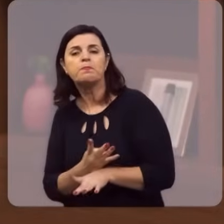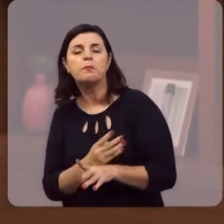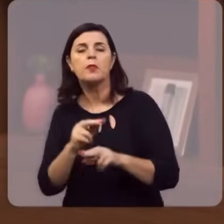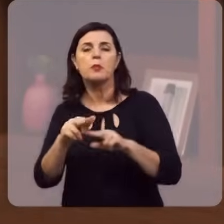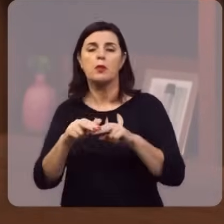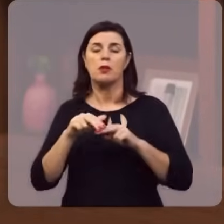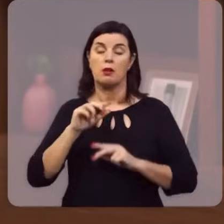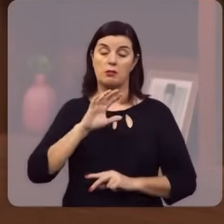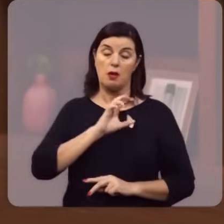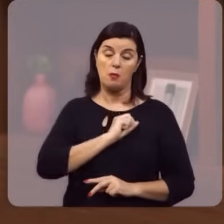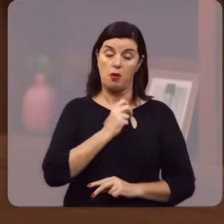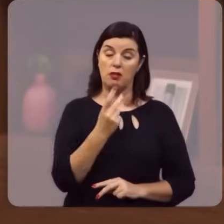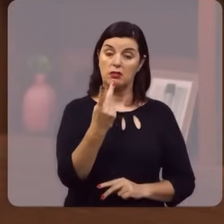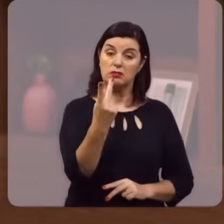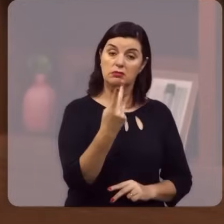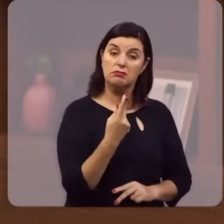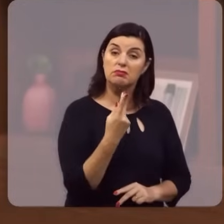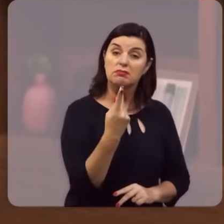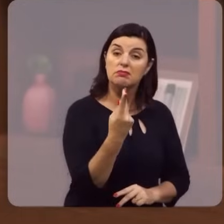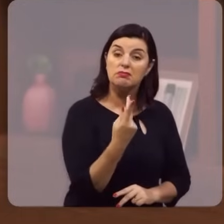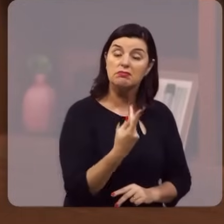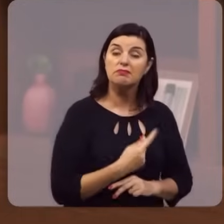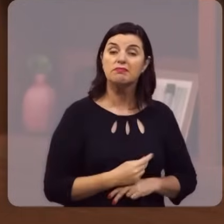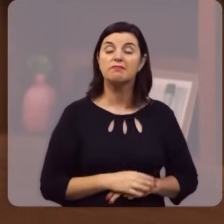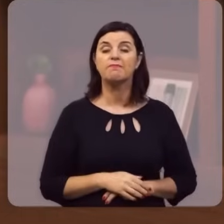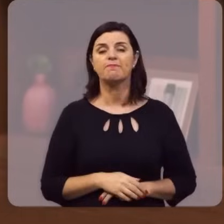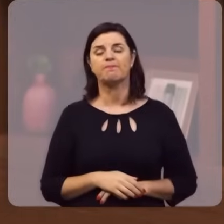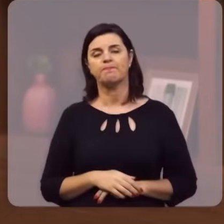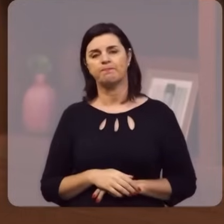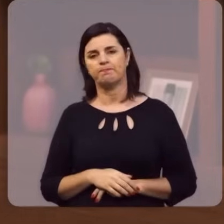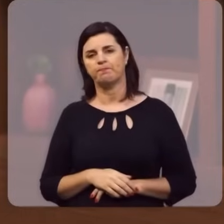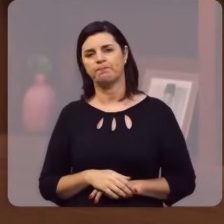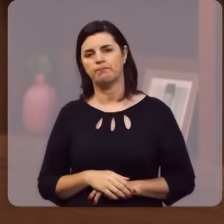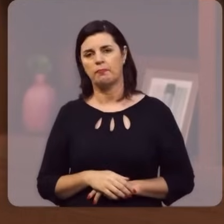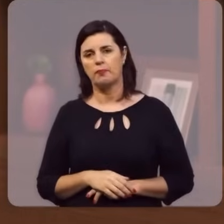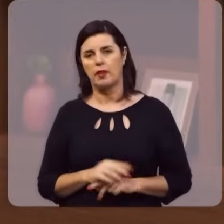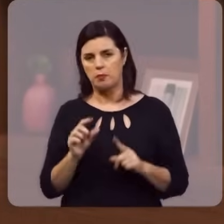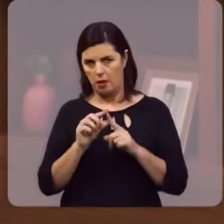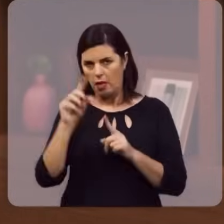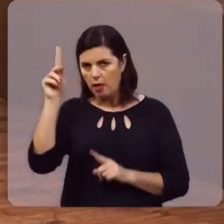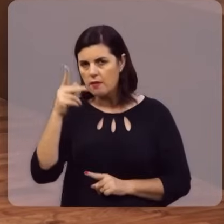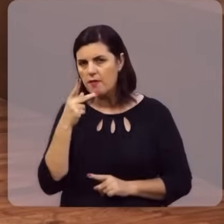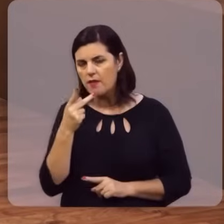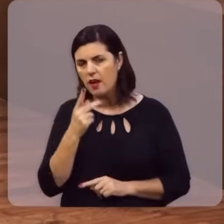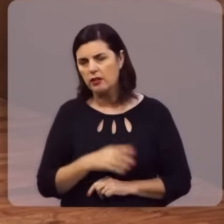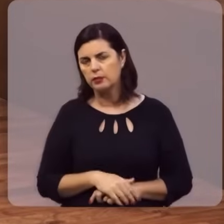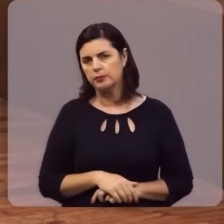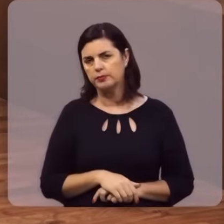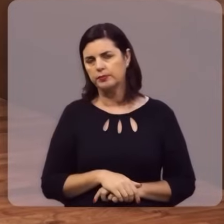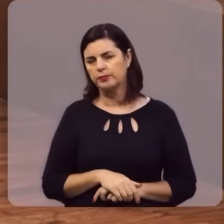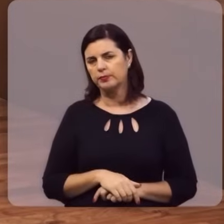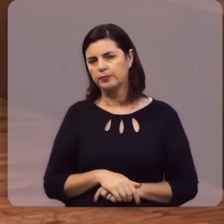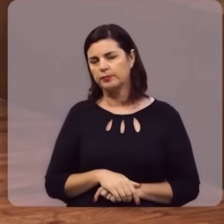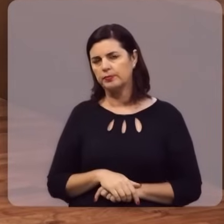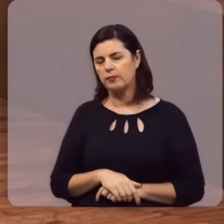Calvário por amor a você por amor a mim diz a escritura